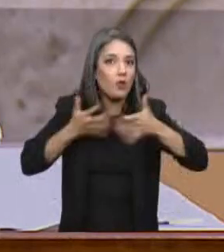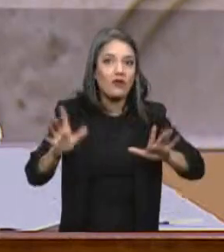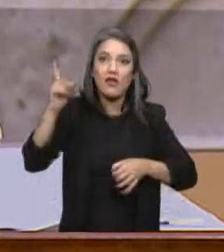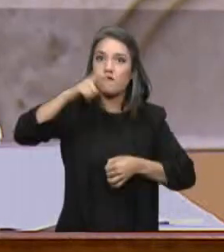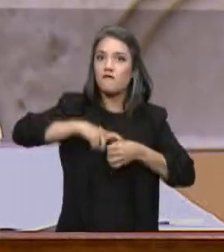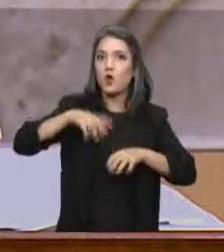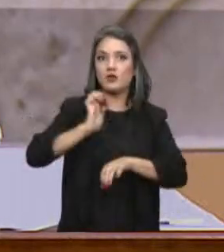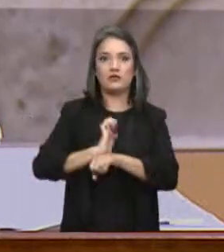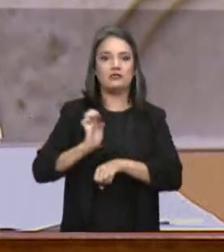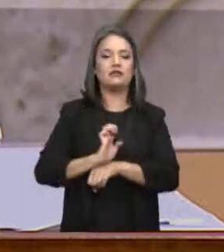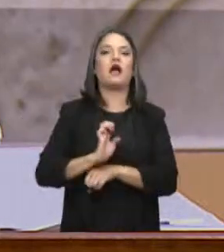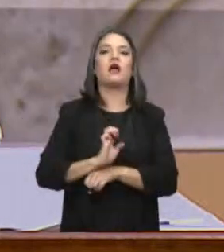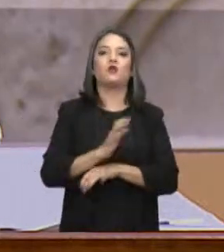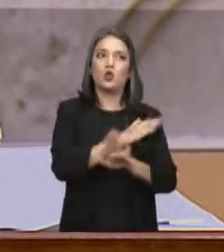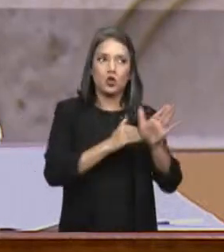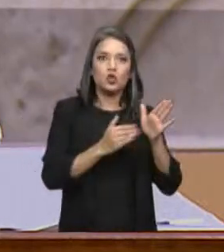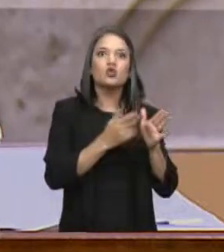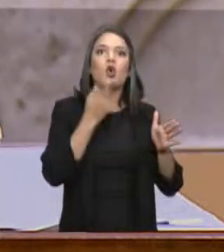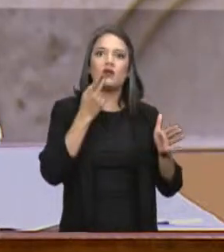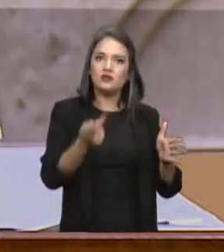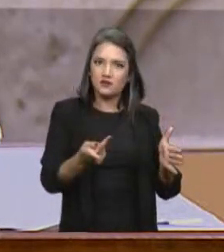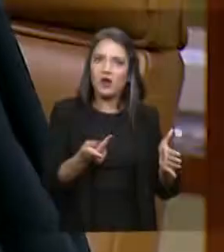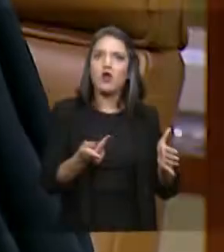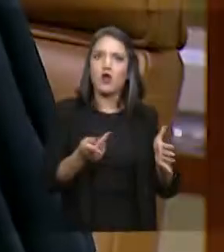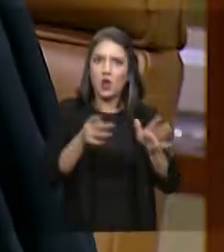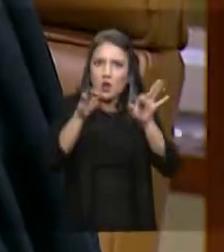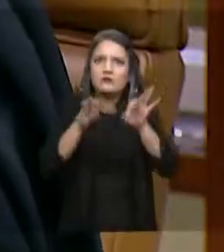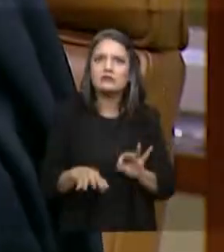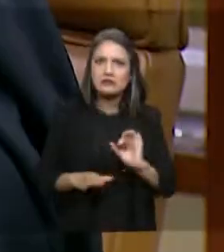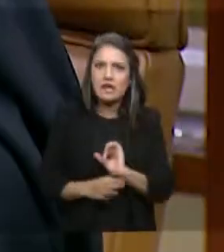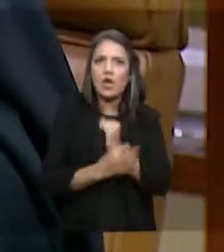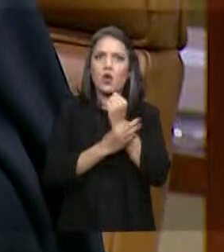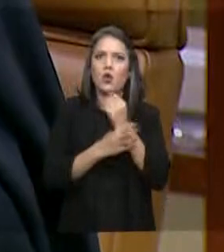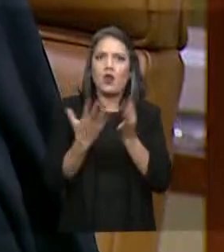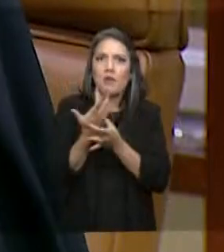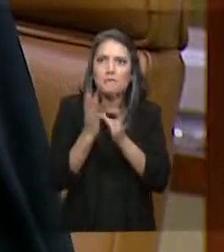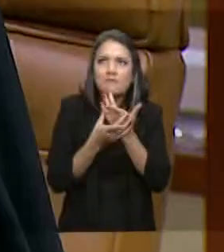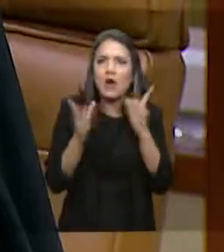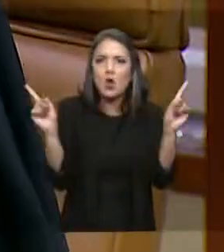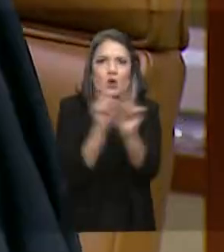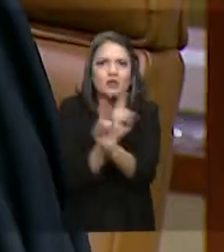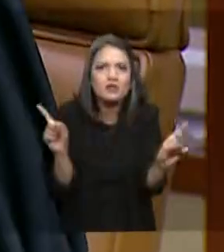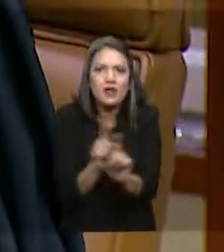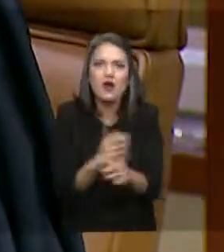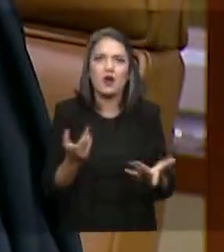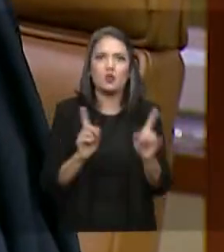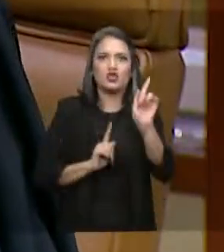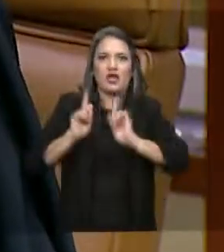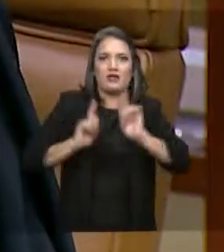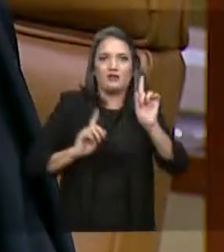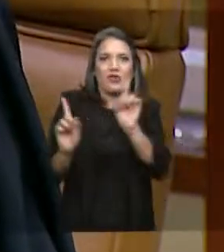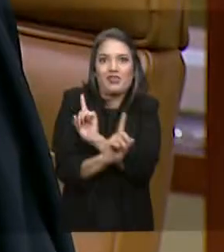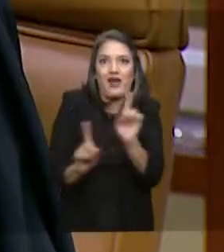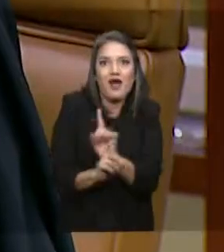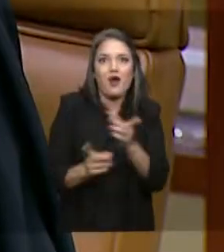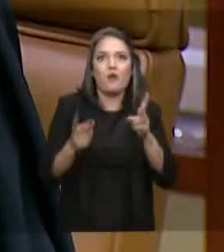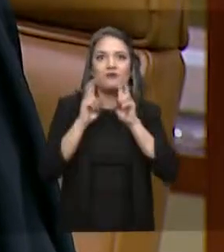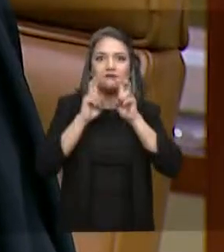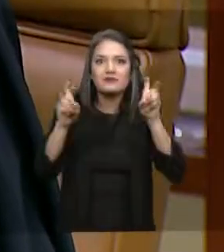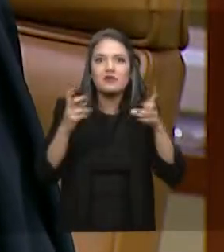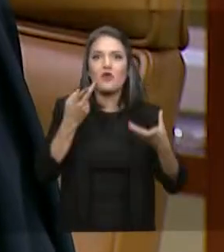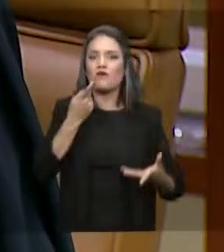exatamente todos pediram para ficar aqui e eu aproveito para dizer o que já disse aos